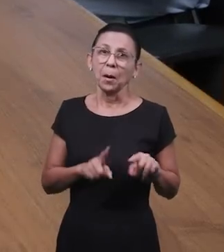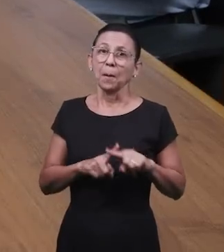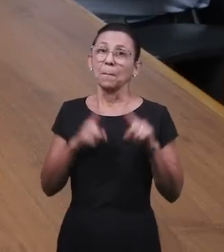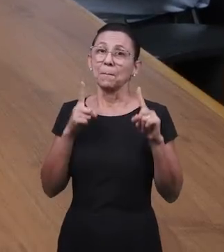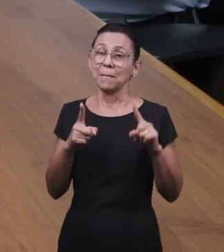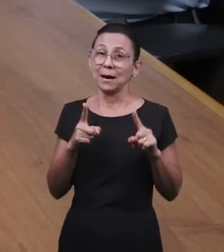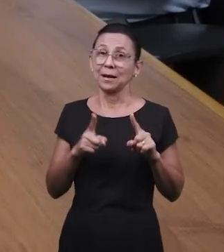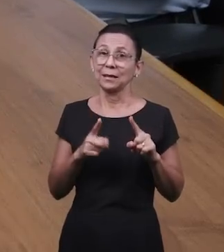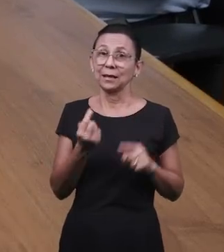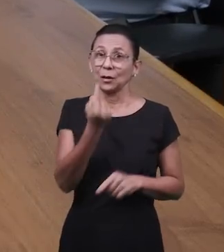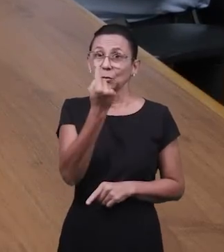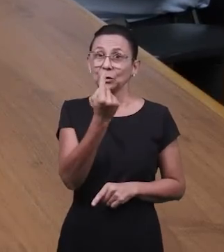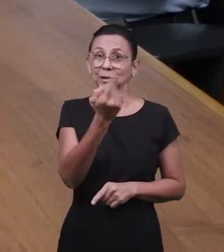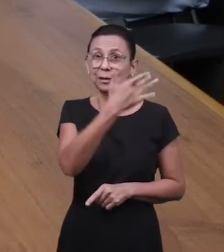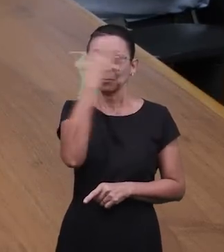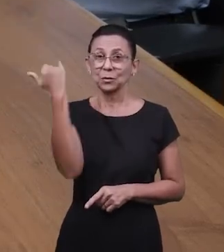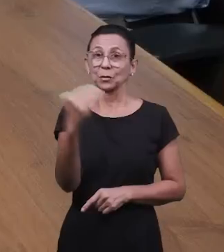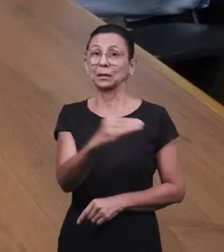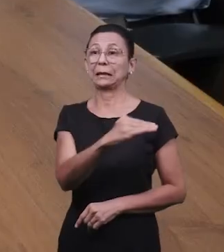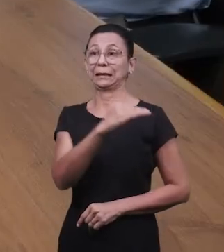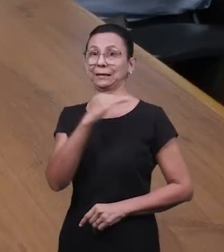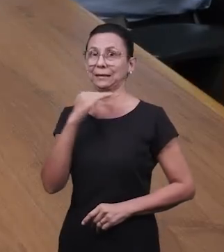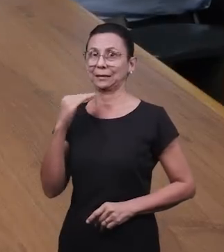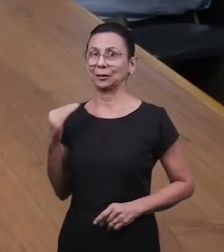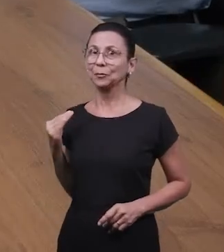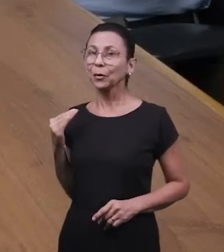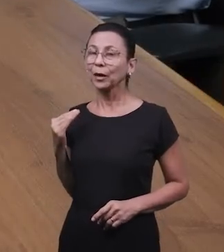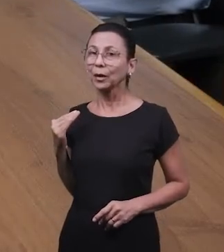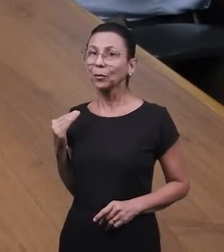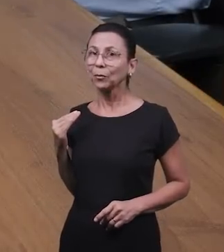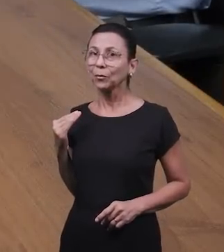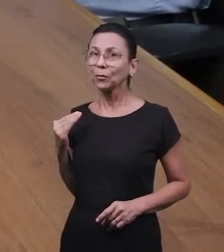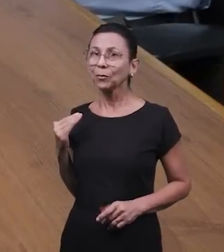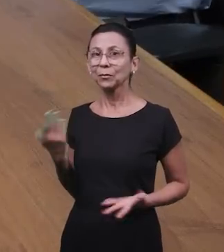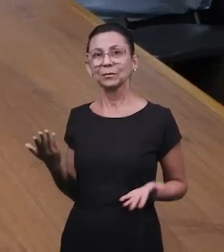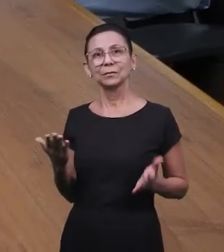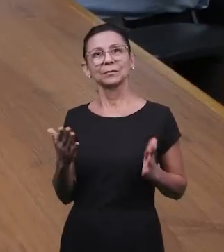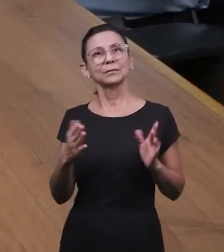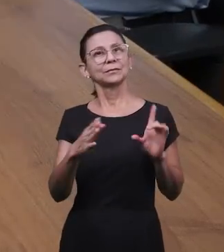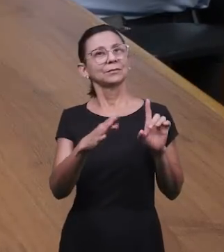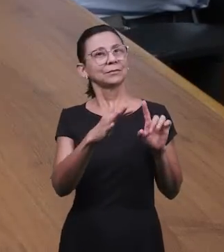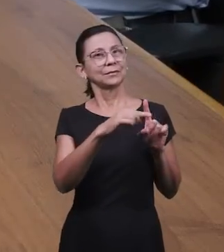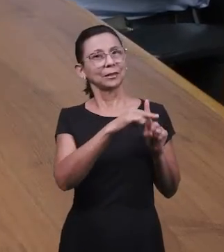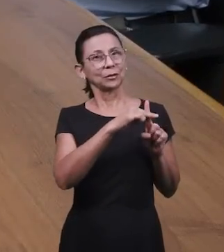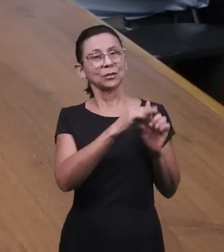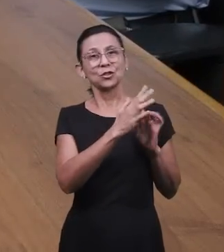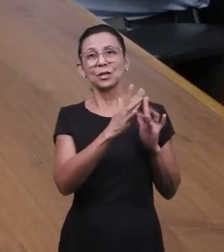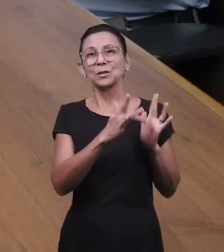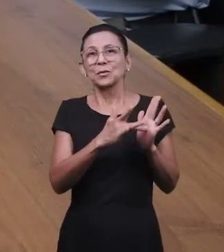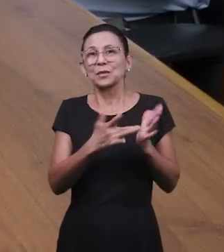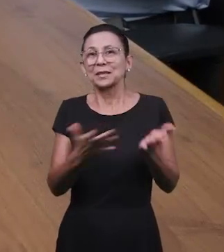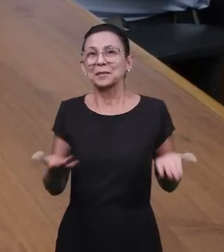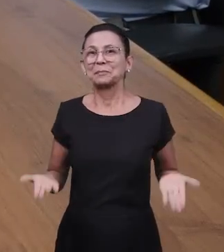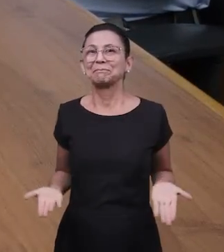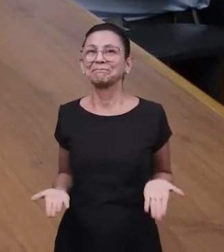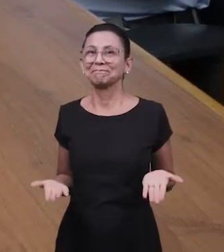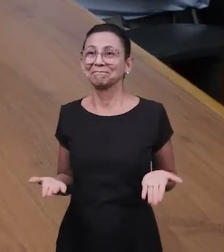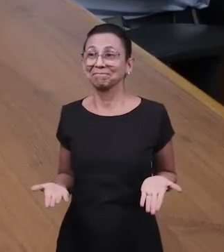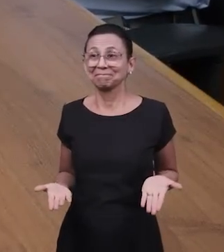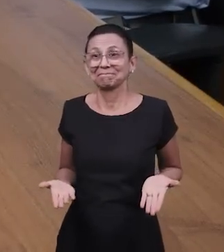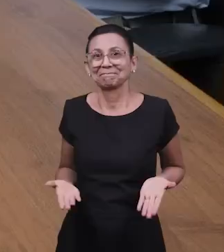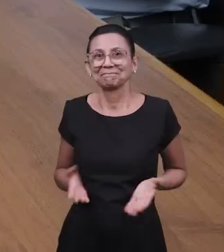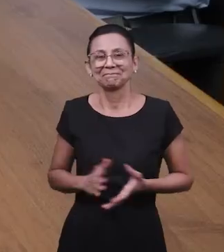morreu, é o Senhor Jesus. E isso torna essa experiência transcendental. Descobrir que o túmulo está